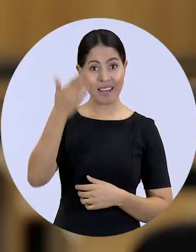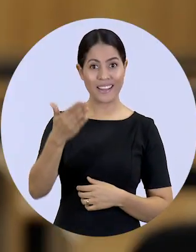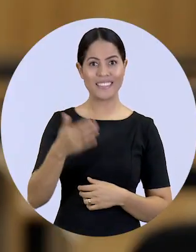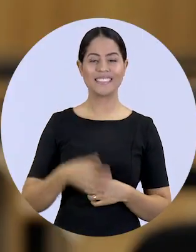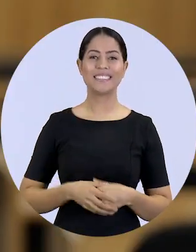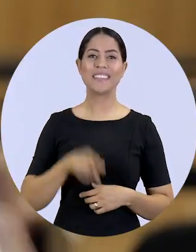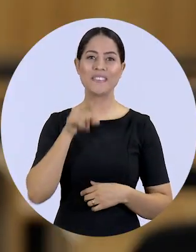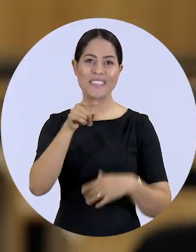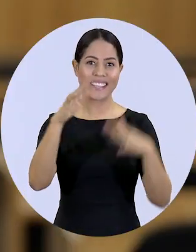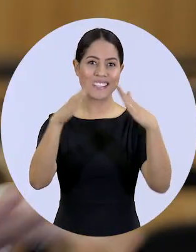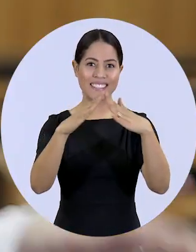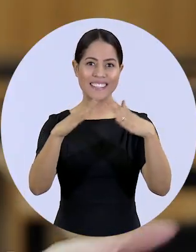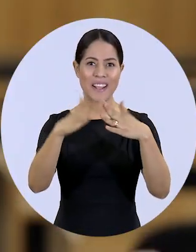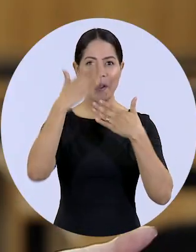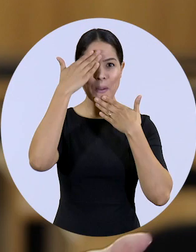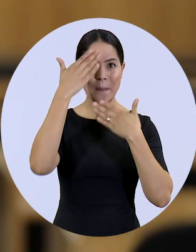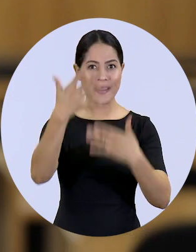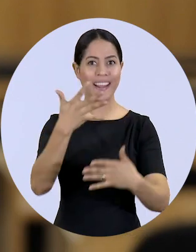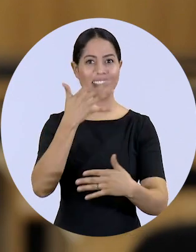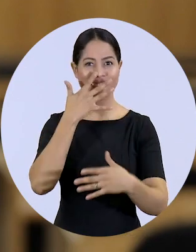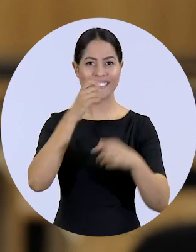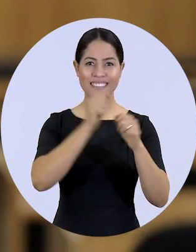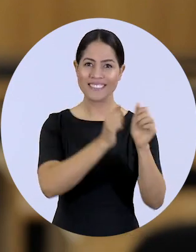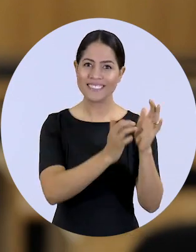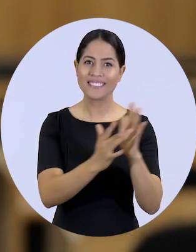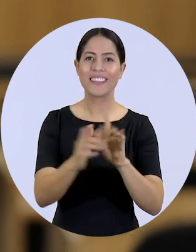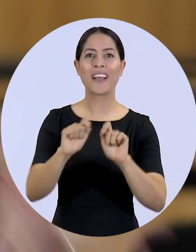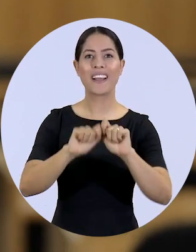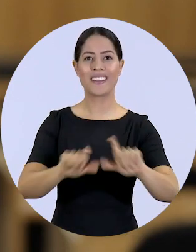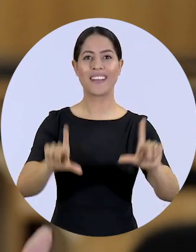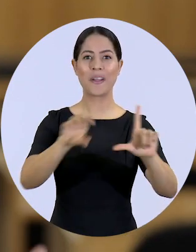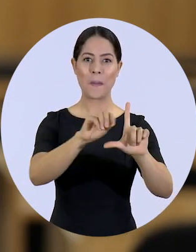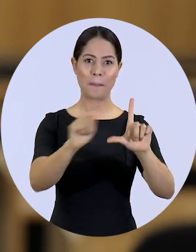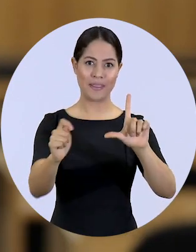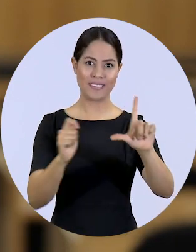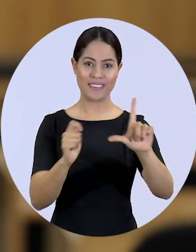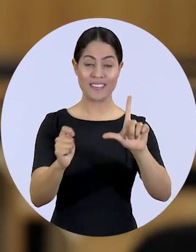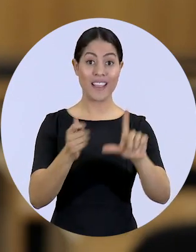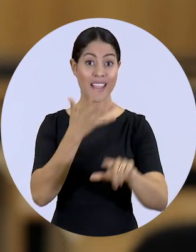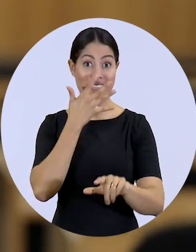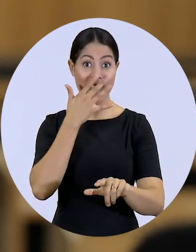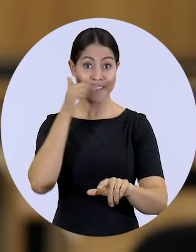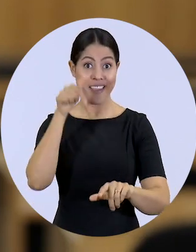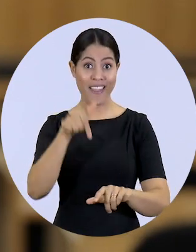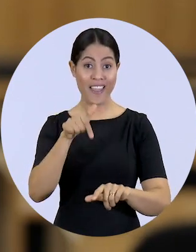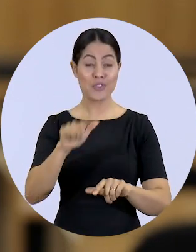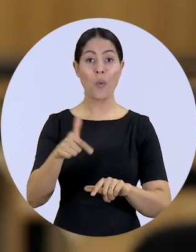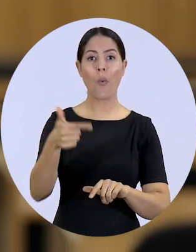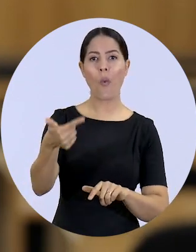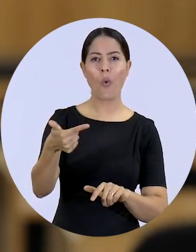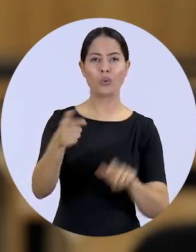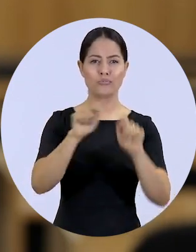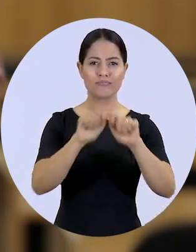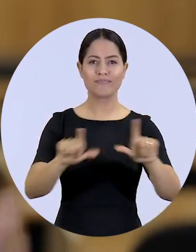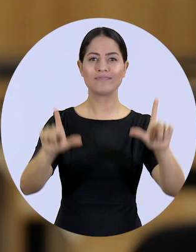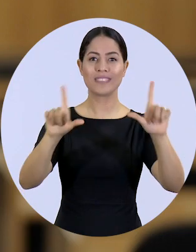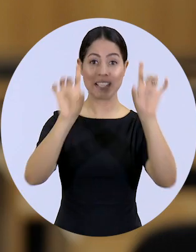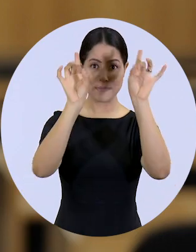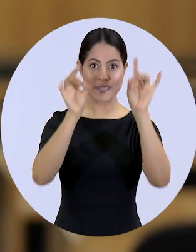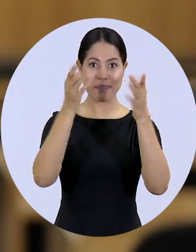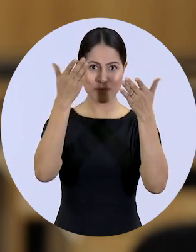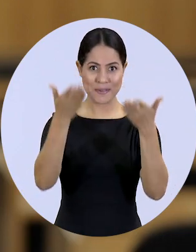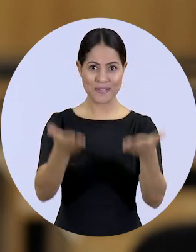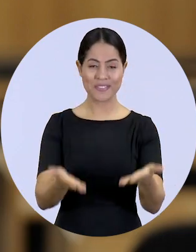doutor Gustavo. E você que está em casa, obrigada também por curtir conosco todo este OAB Entrevista. Quer rever este ou